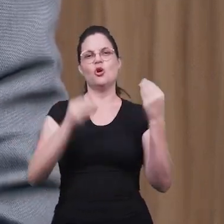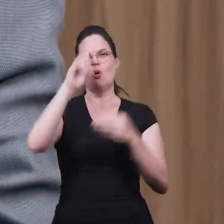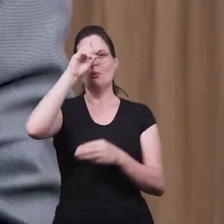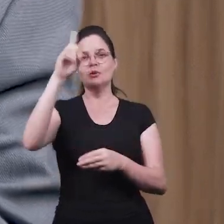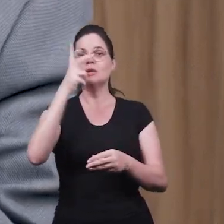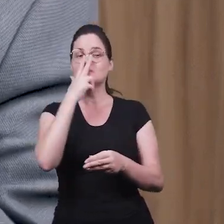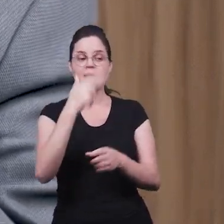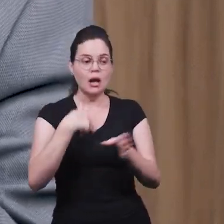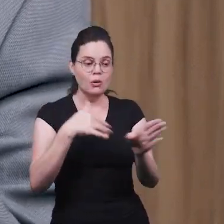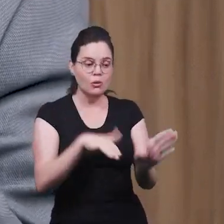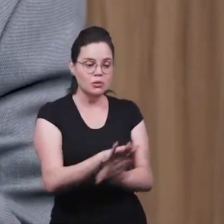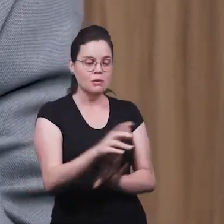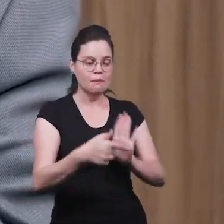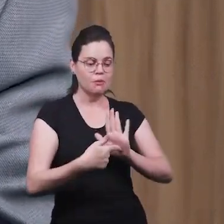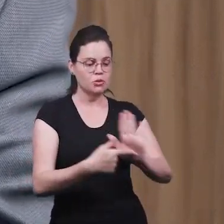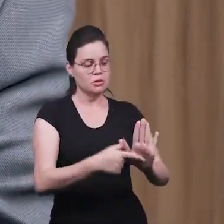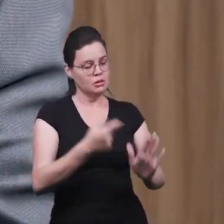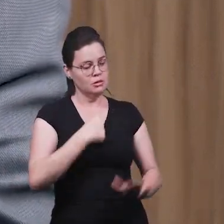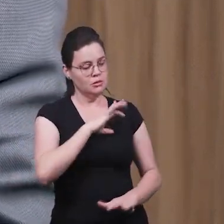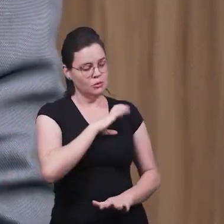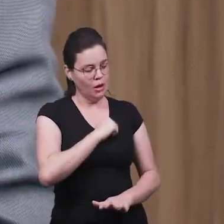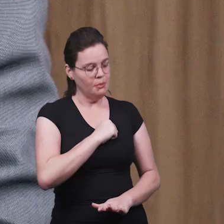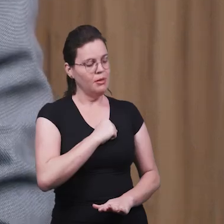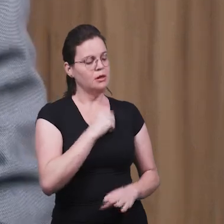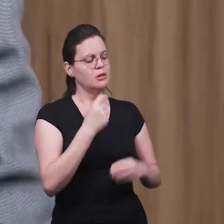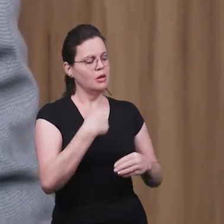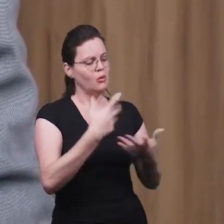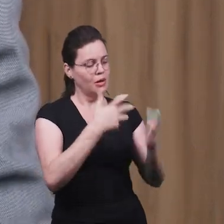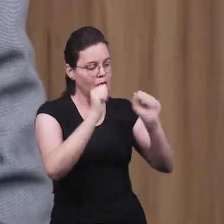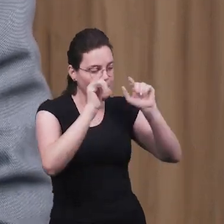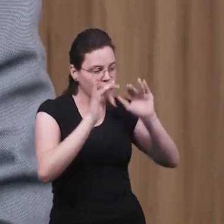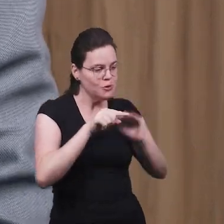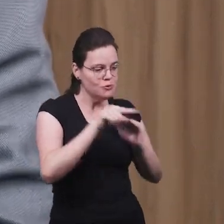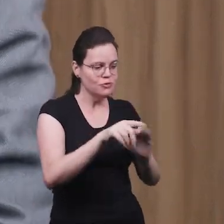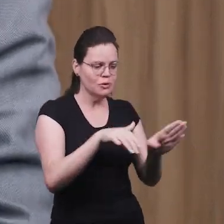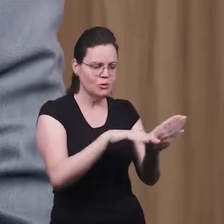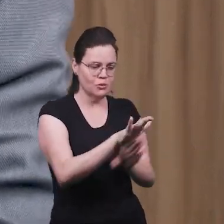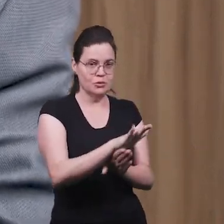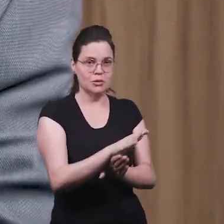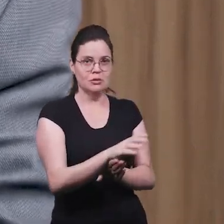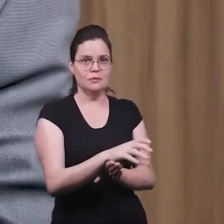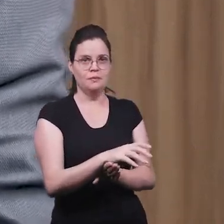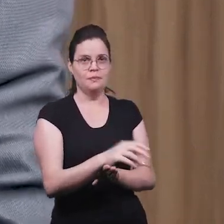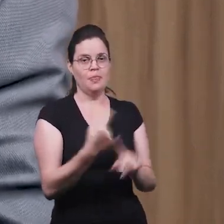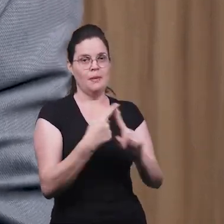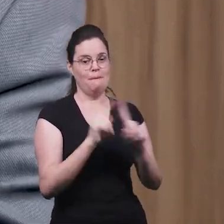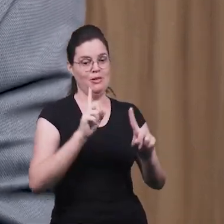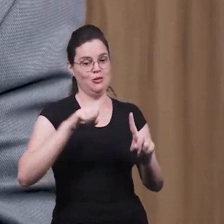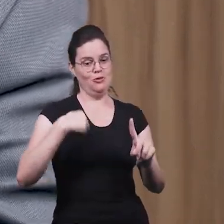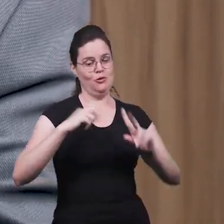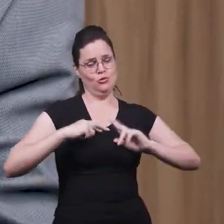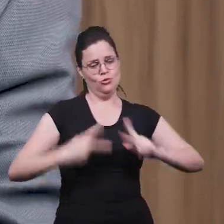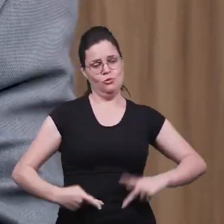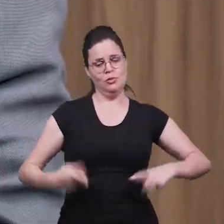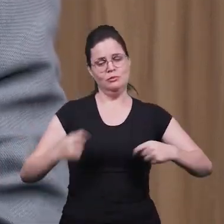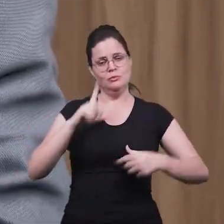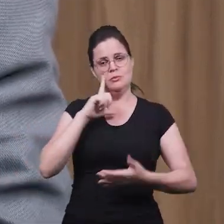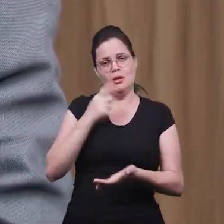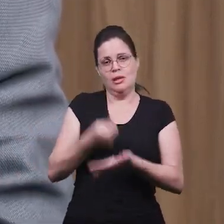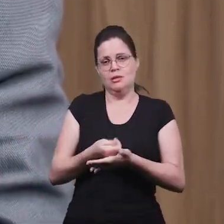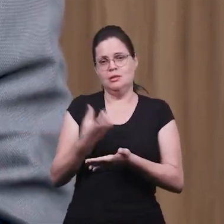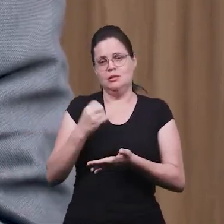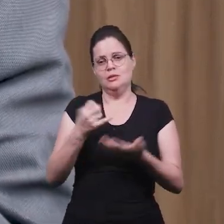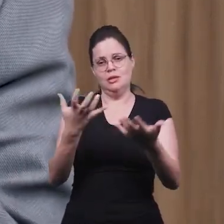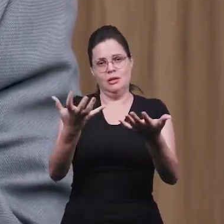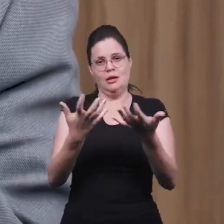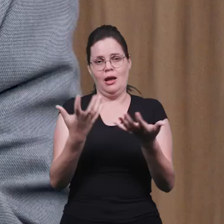advertir, mostrar ao homem o seu amor e o desejo de abençoá-lo. Por outro lado, é uma escolha que cada um tem que